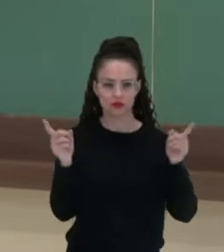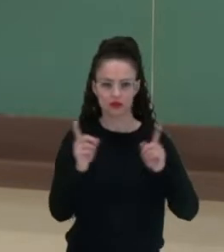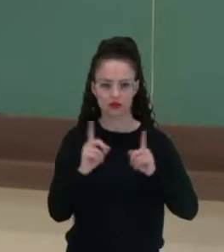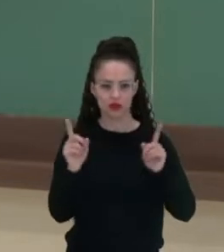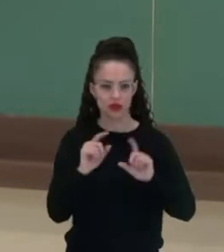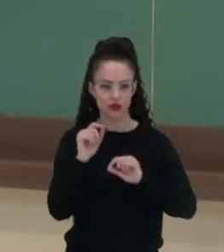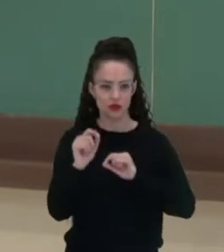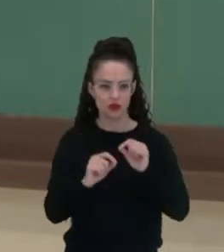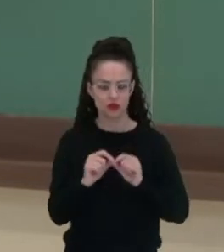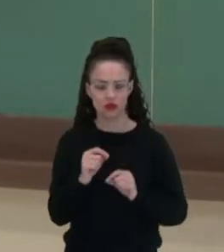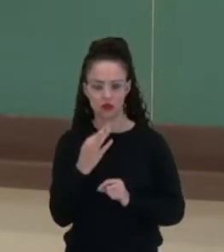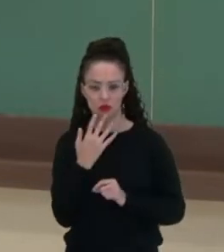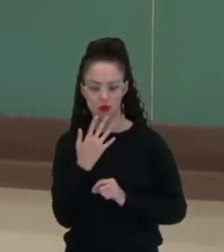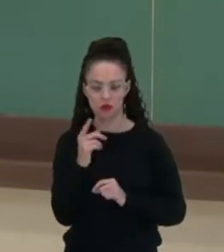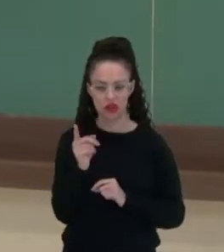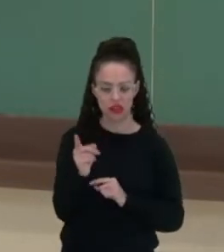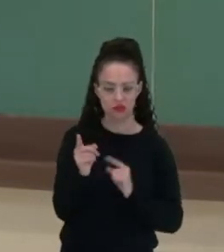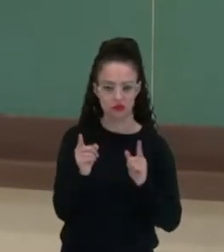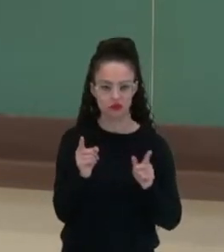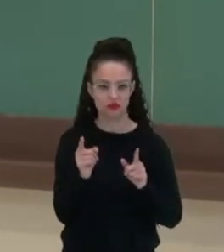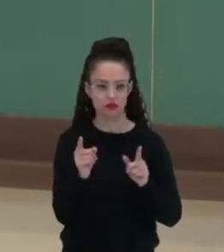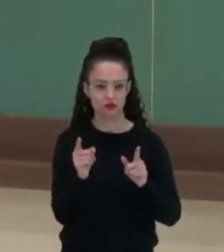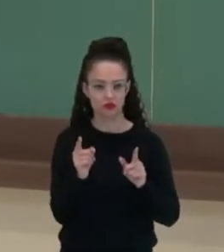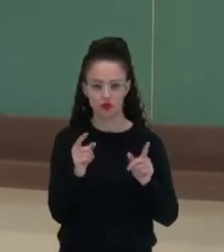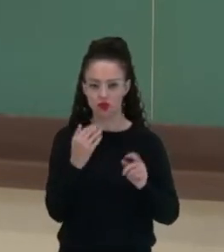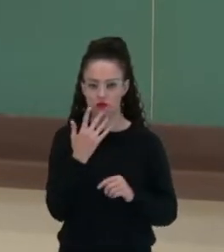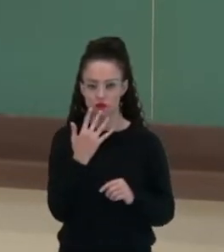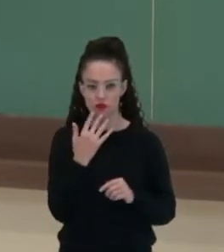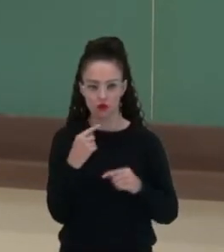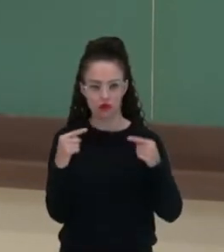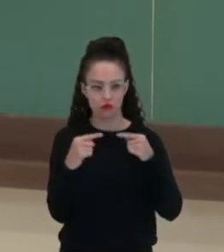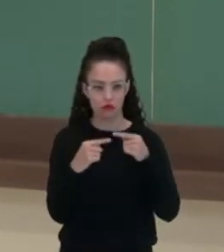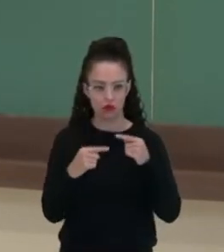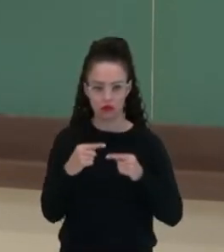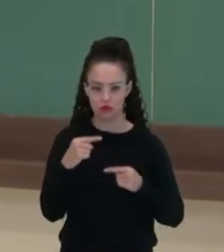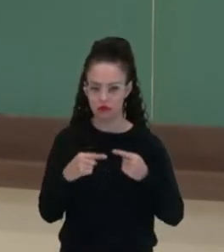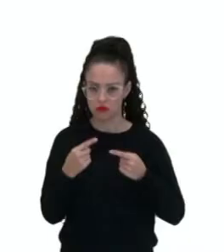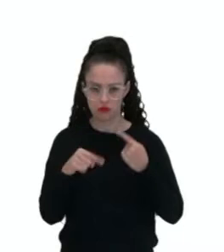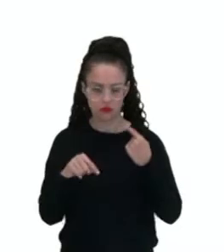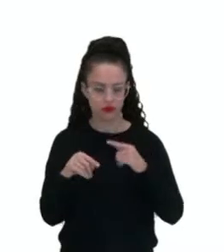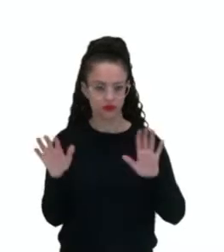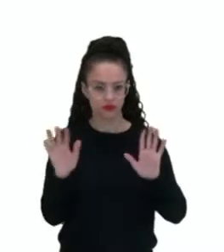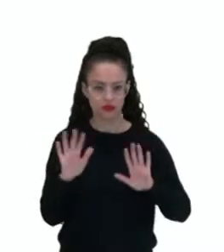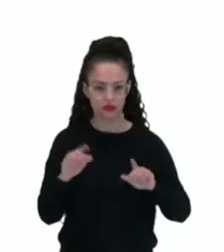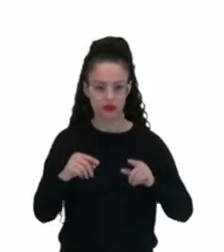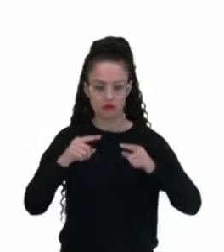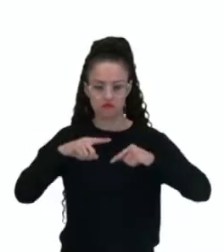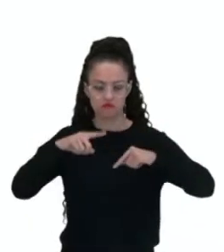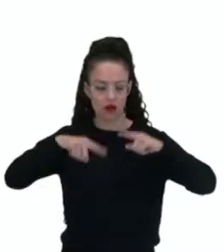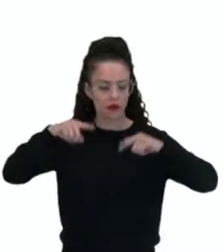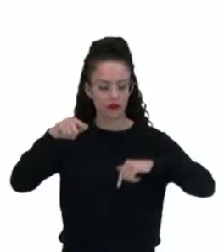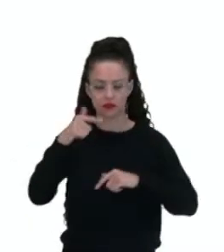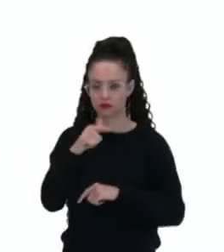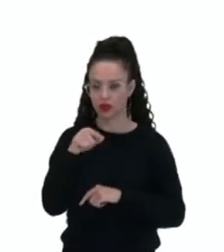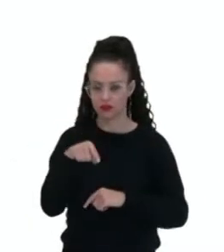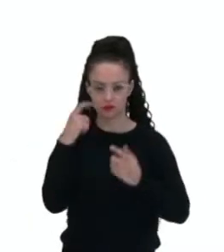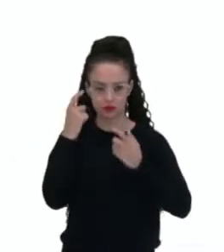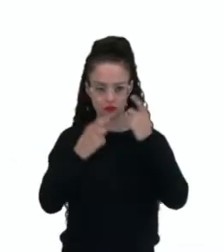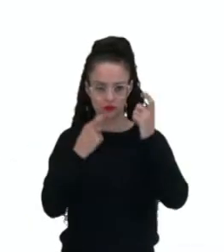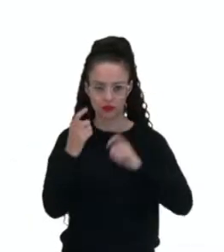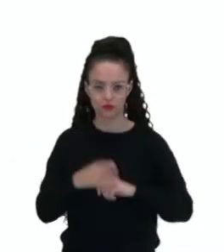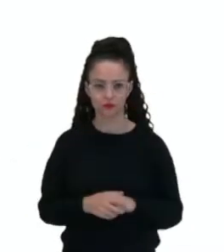trabalhar tal tom de cor, né? Se as cores se combinam ou não, né? As nuances, não vai ter essa